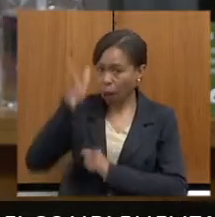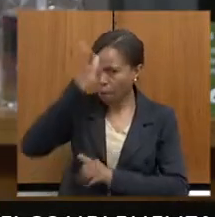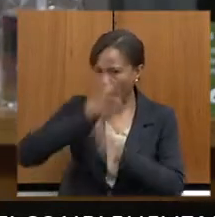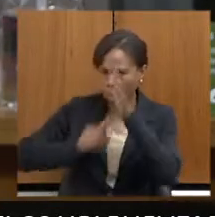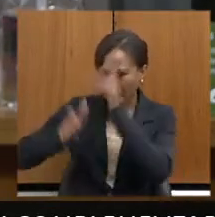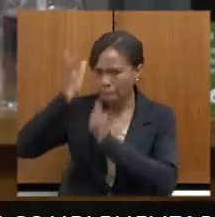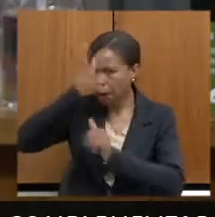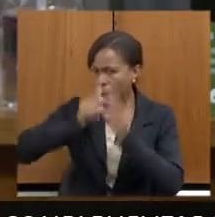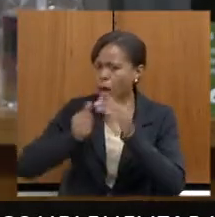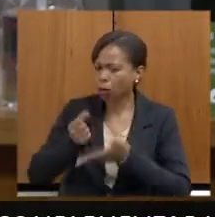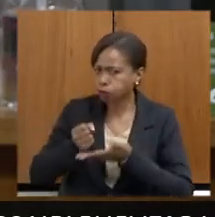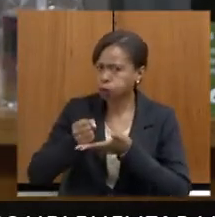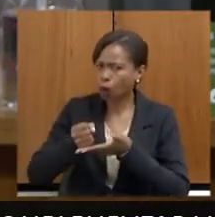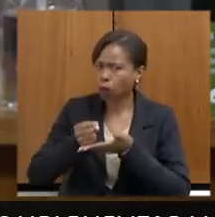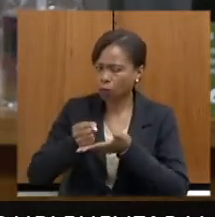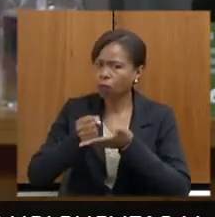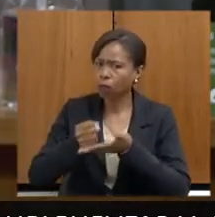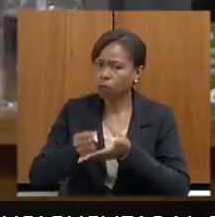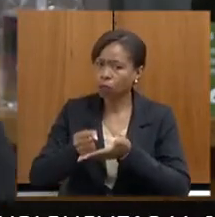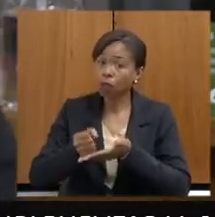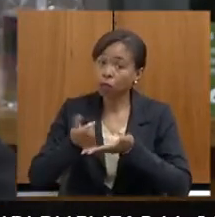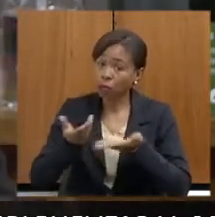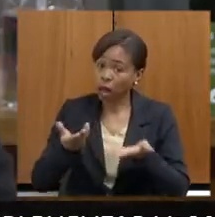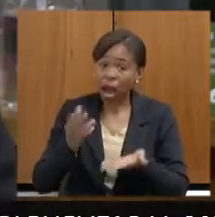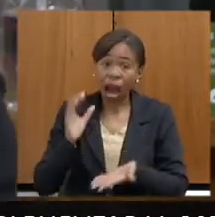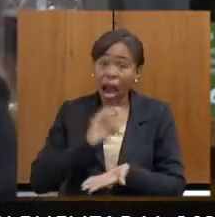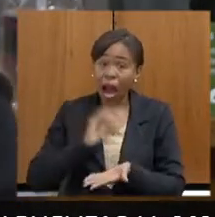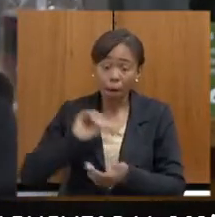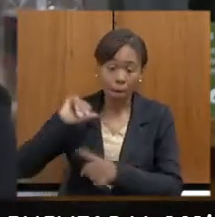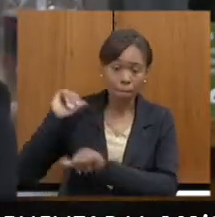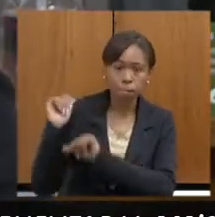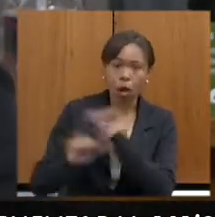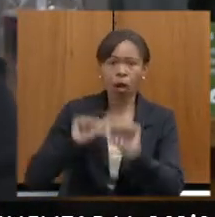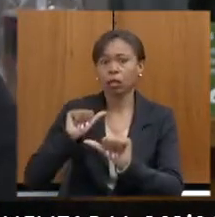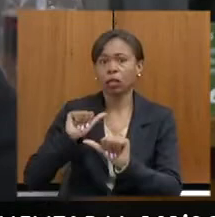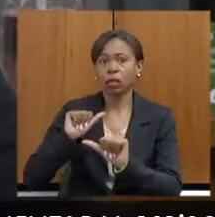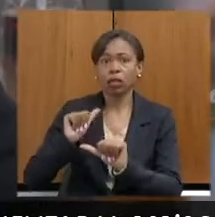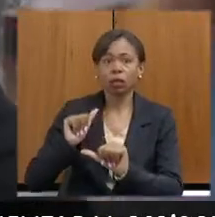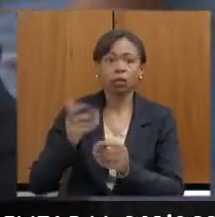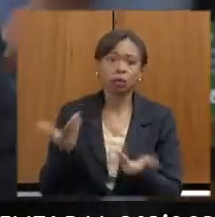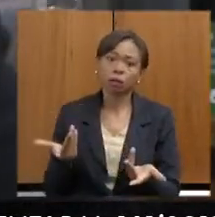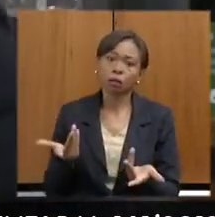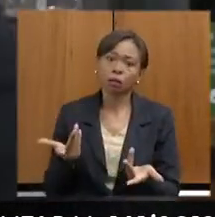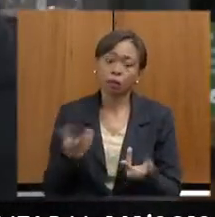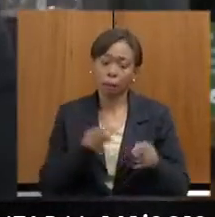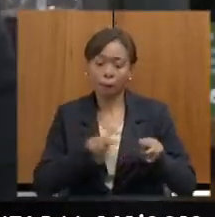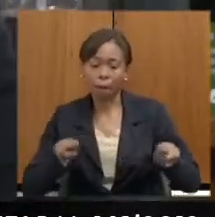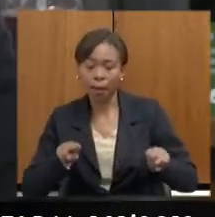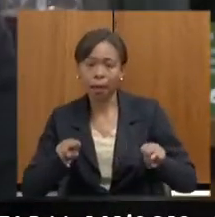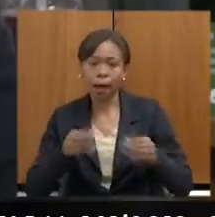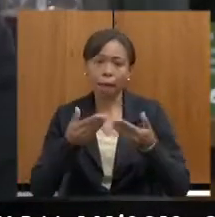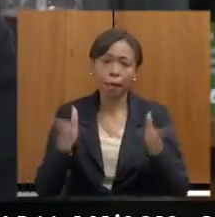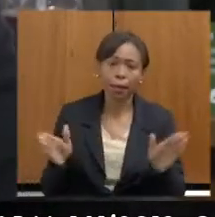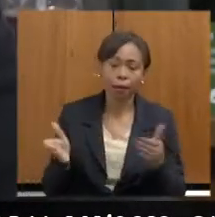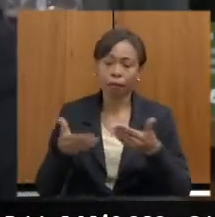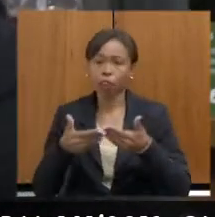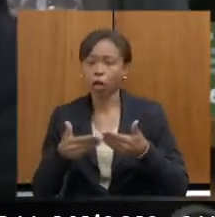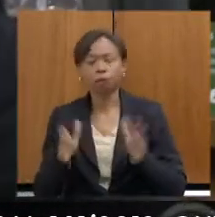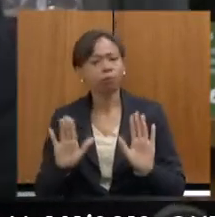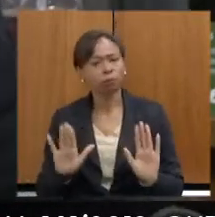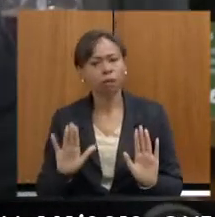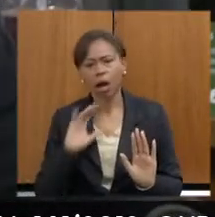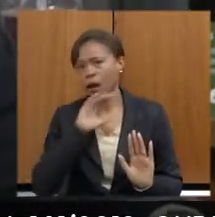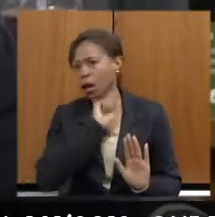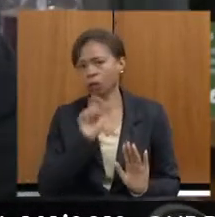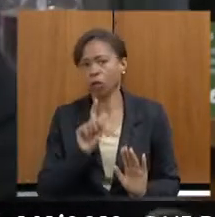público não é rápido essa transição de abrir e fechar leito de mudar uma vocação para outra é difícil mas nós vamos